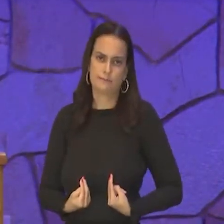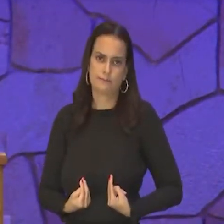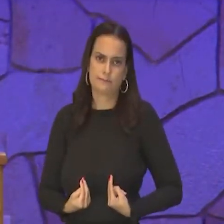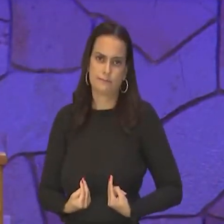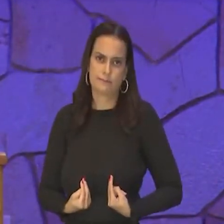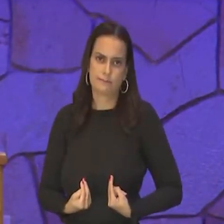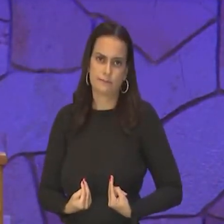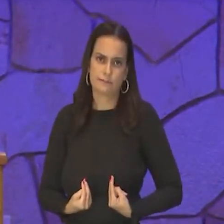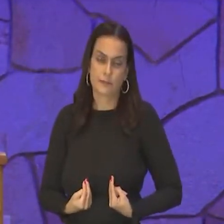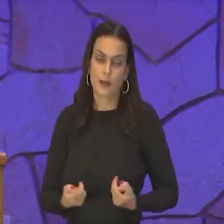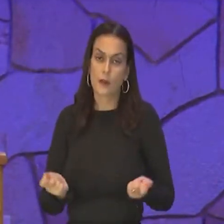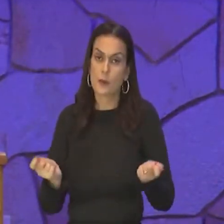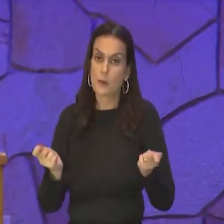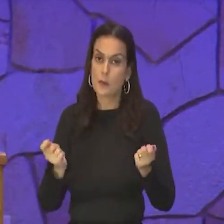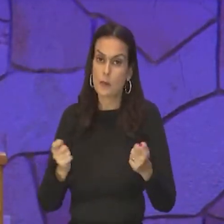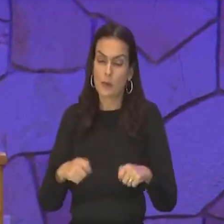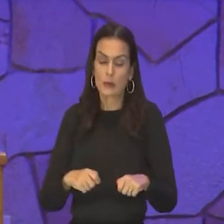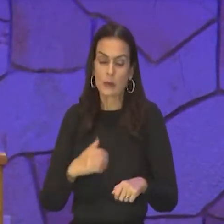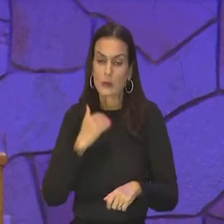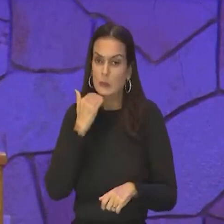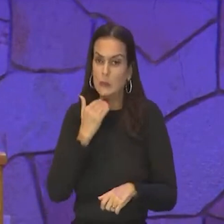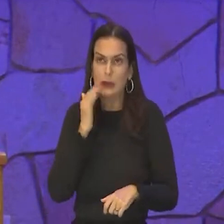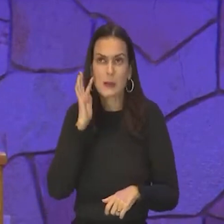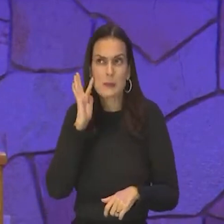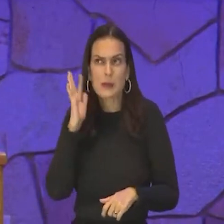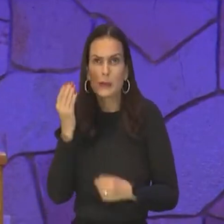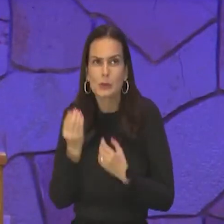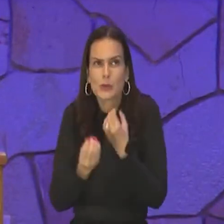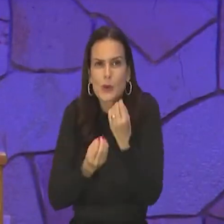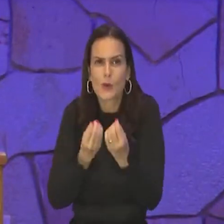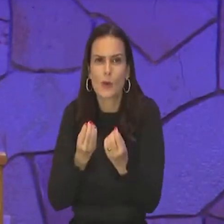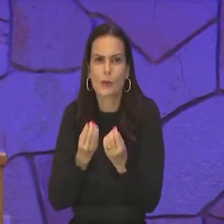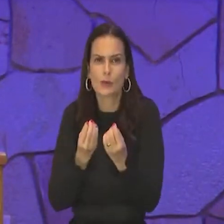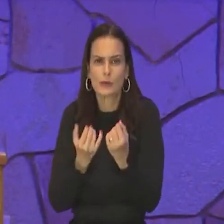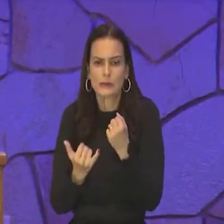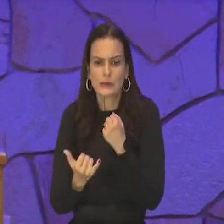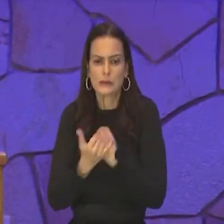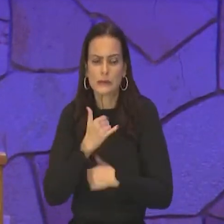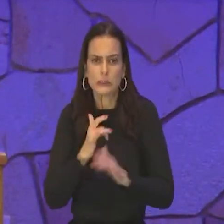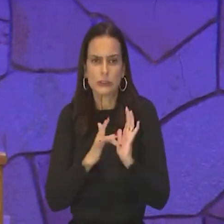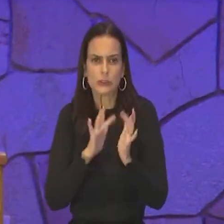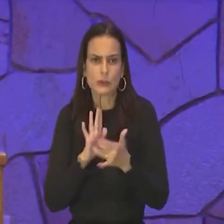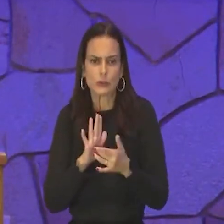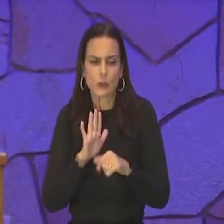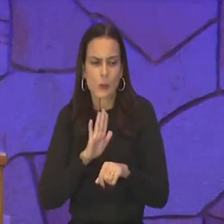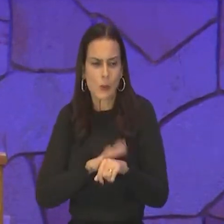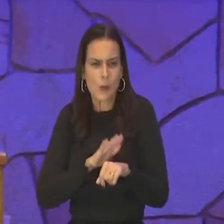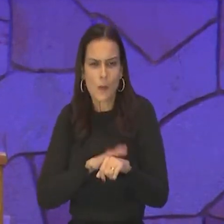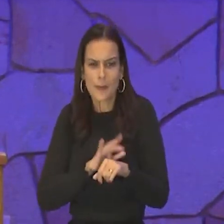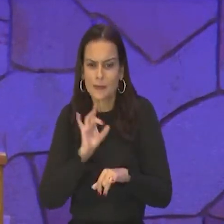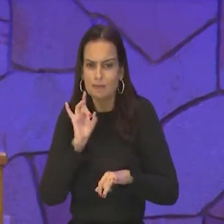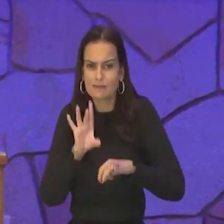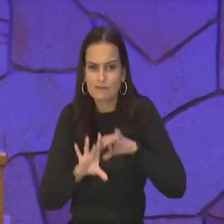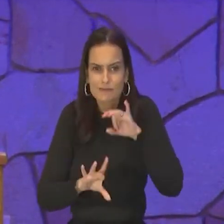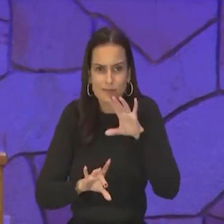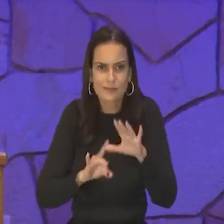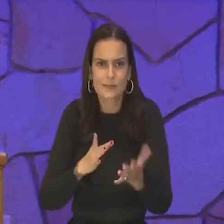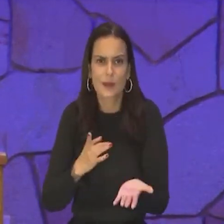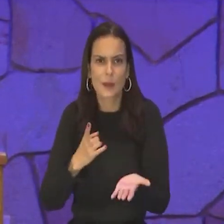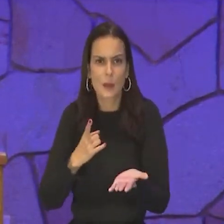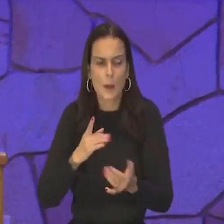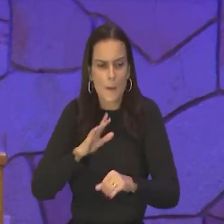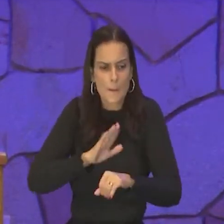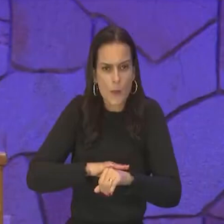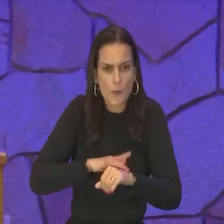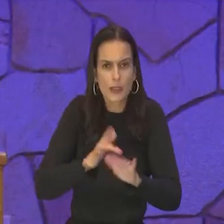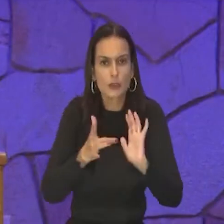E poderíamos não conseguir imaginar isto, que naquele momento tão especial, naquele momento em